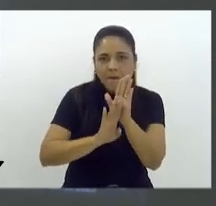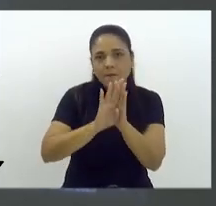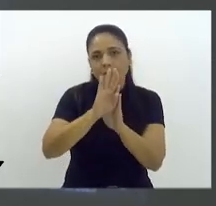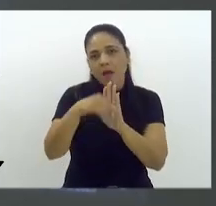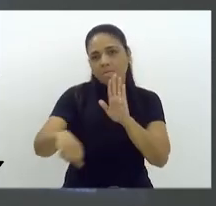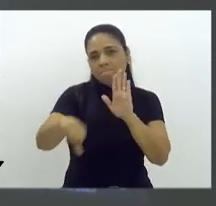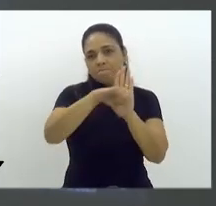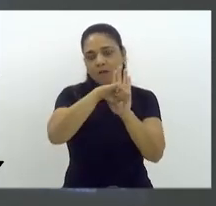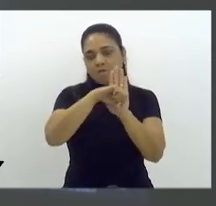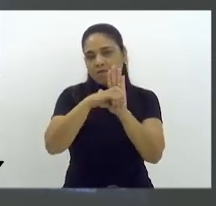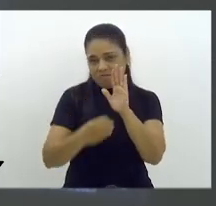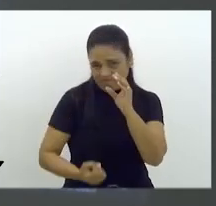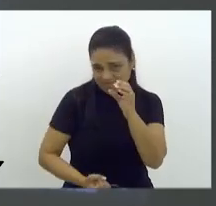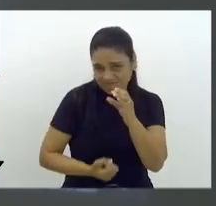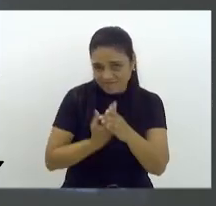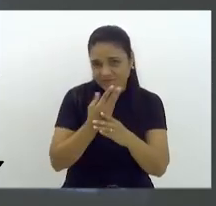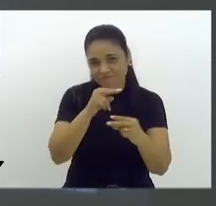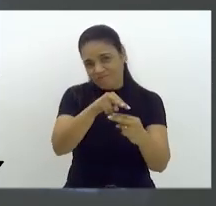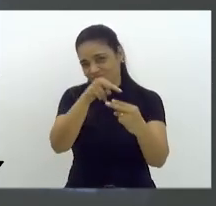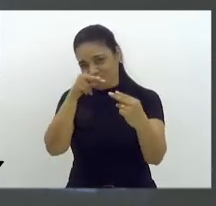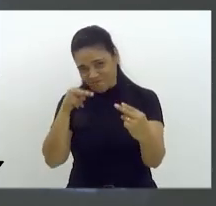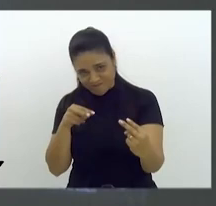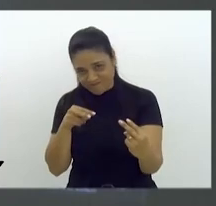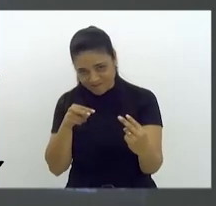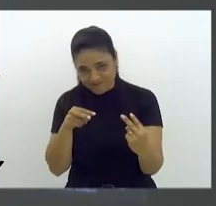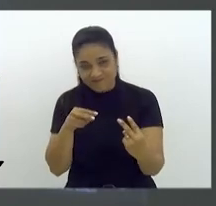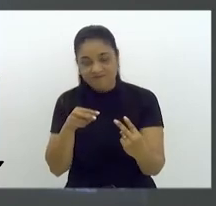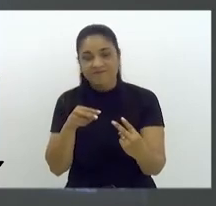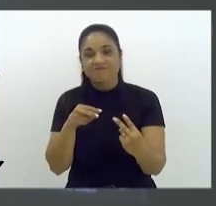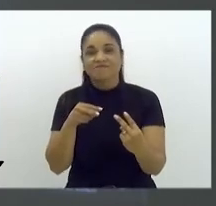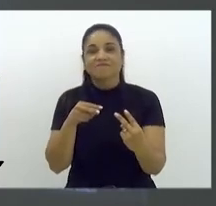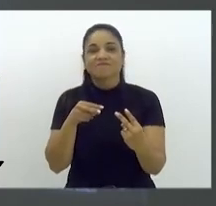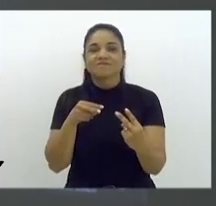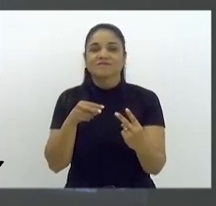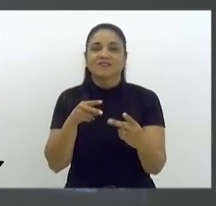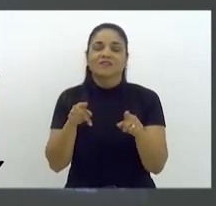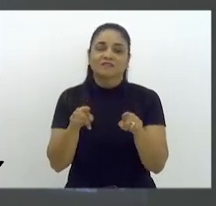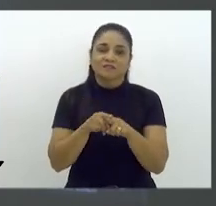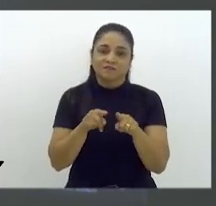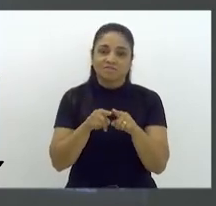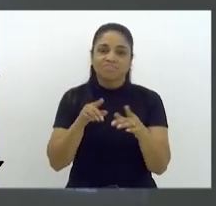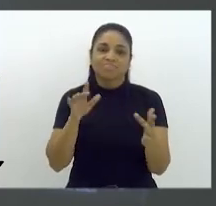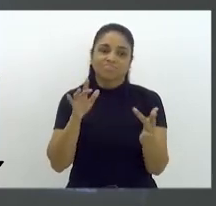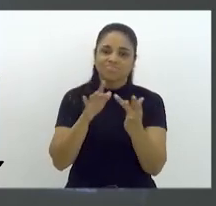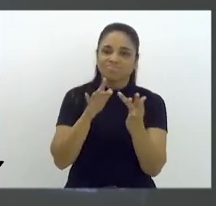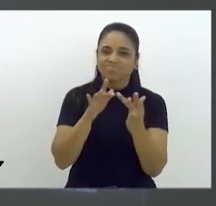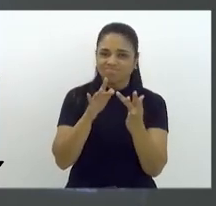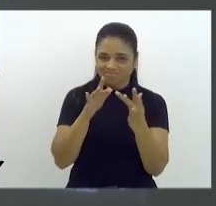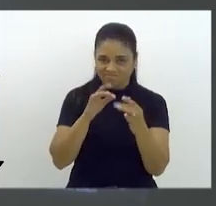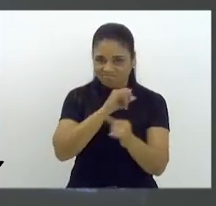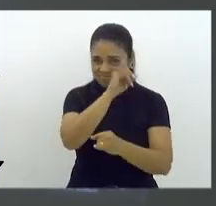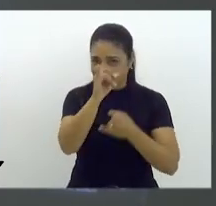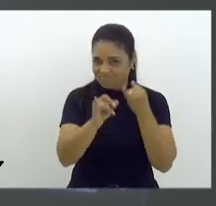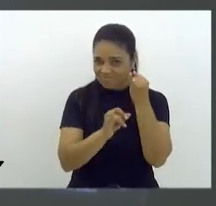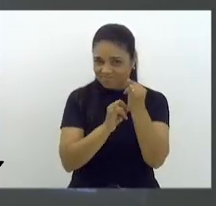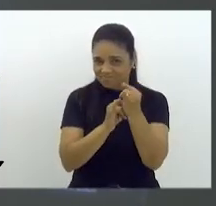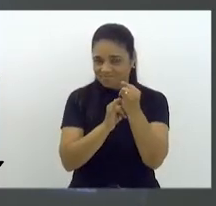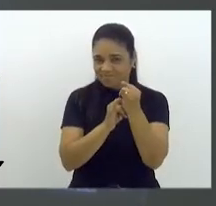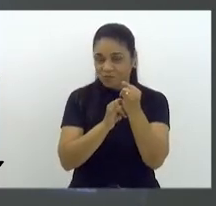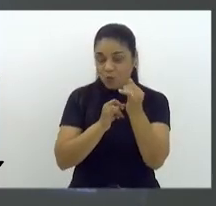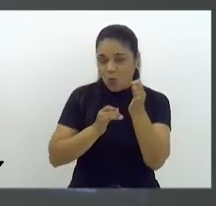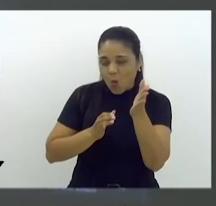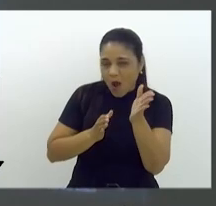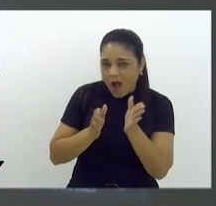por algum meio digital seja conectado ou não mas com a conexão pela internet o acesso